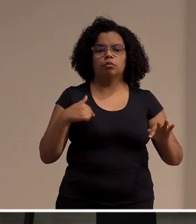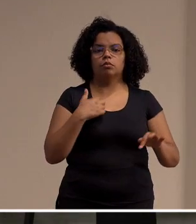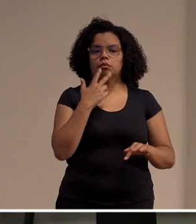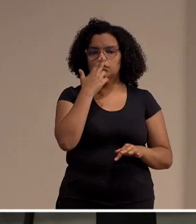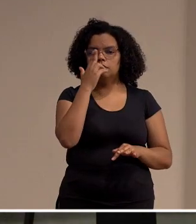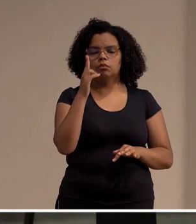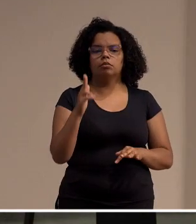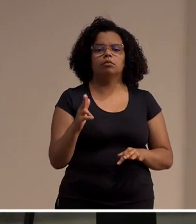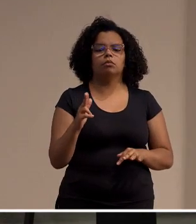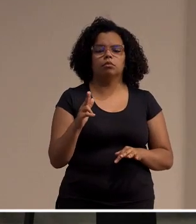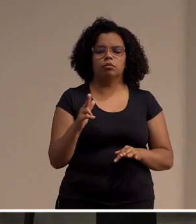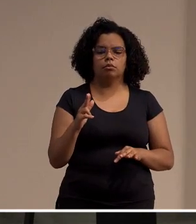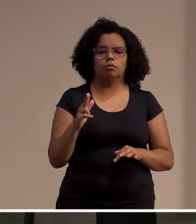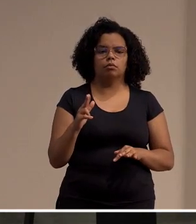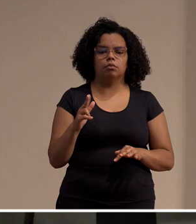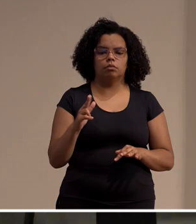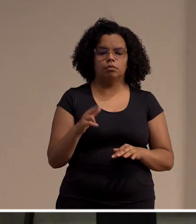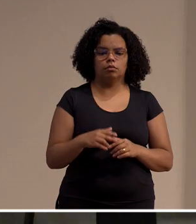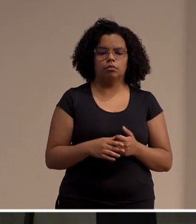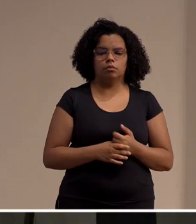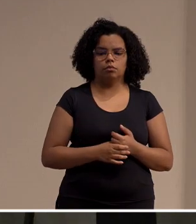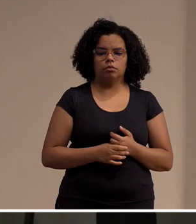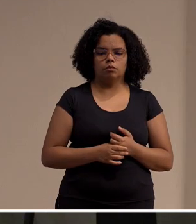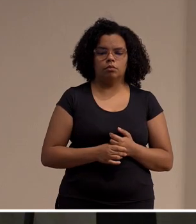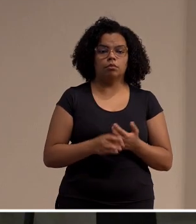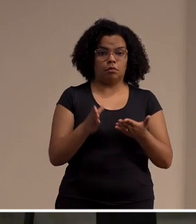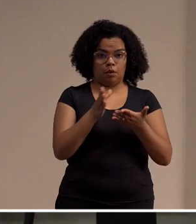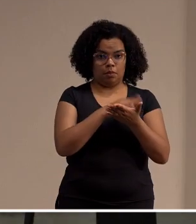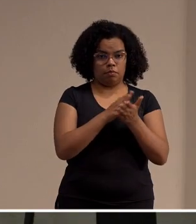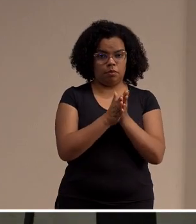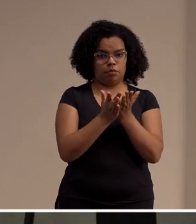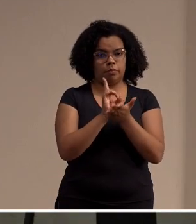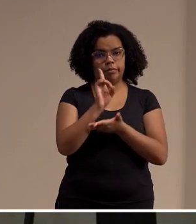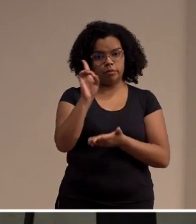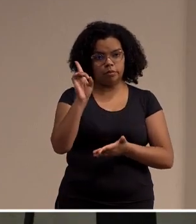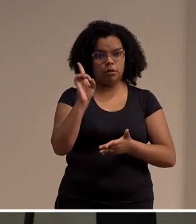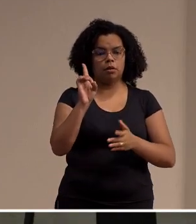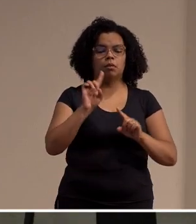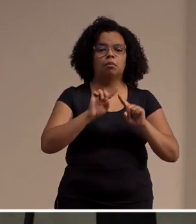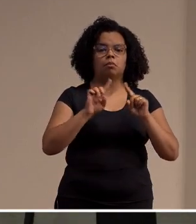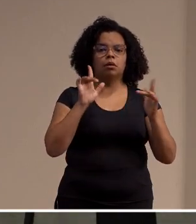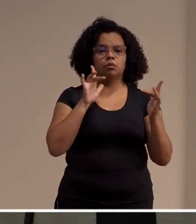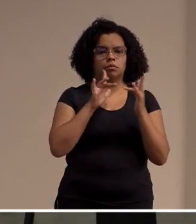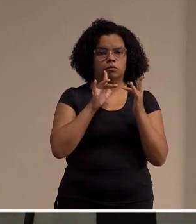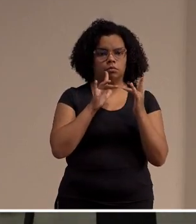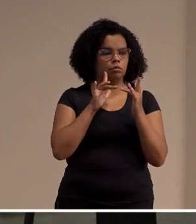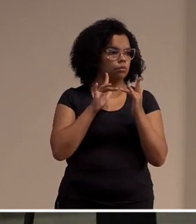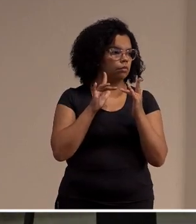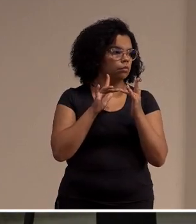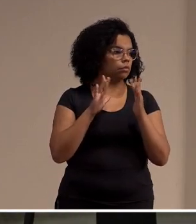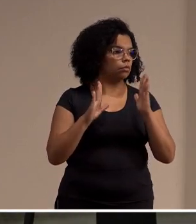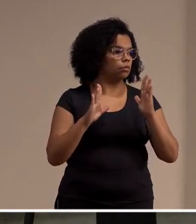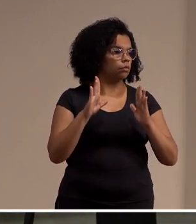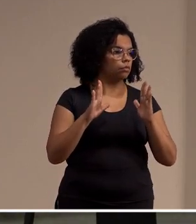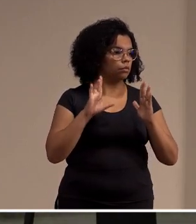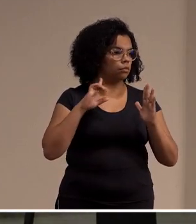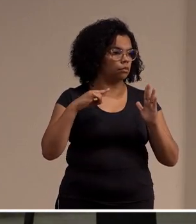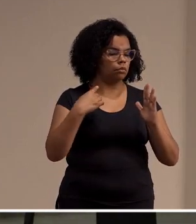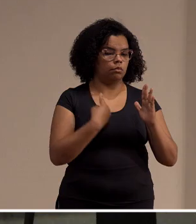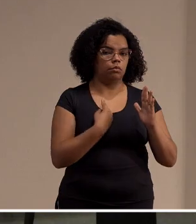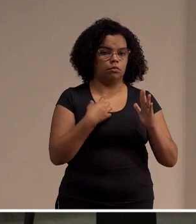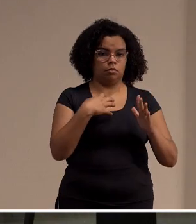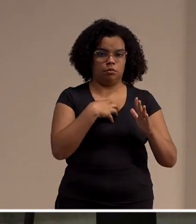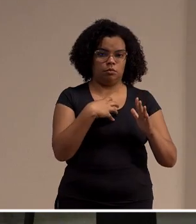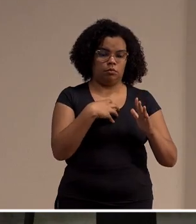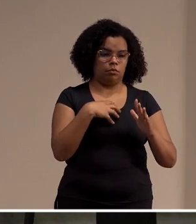que era uma frase basicamente bíblica, mas eu acho que dava bem aquela situação que a gente sentiu